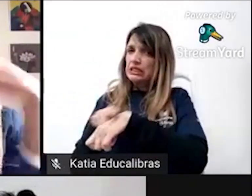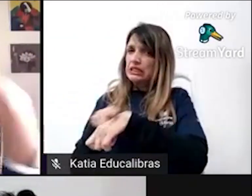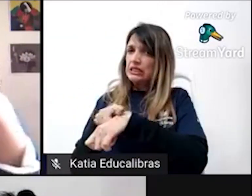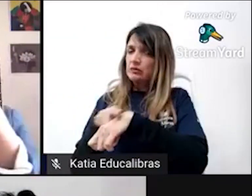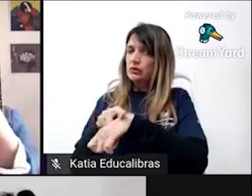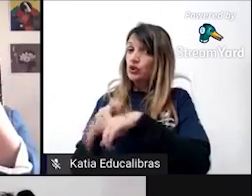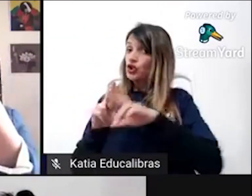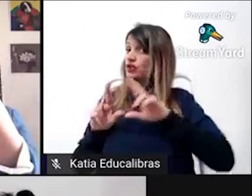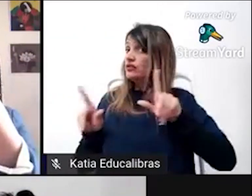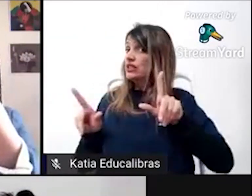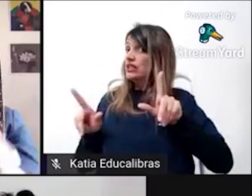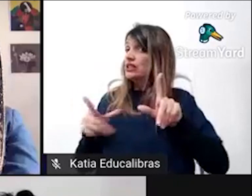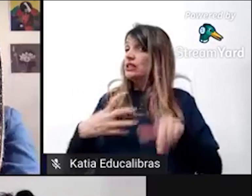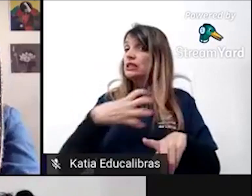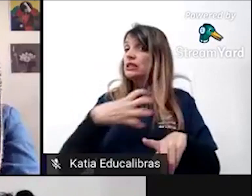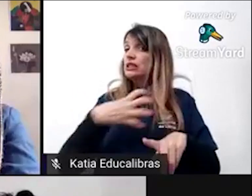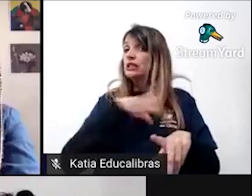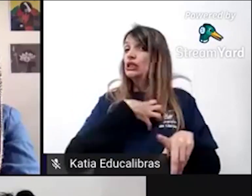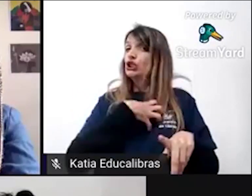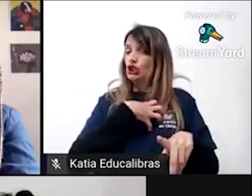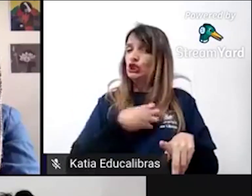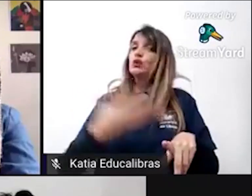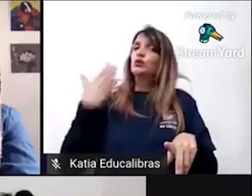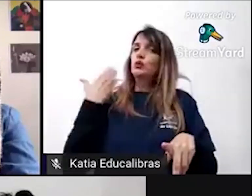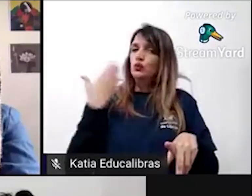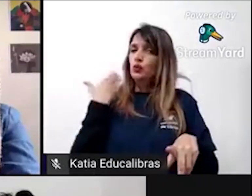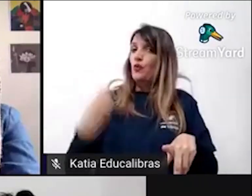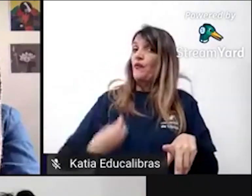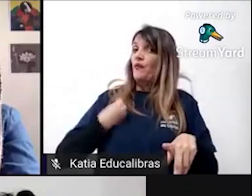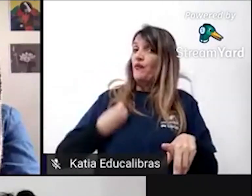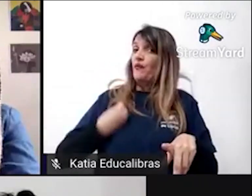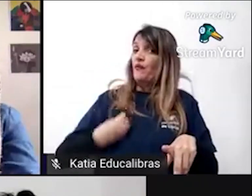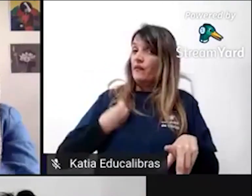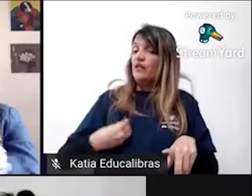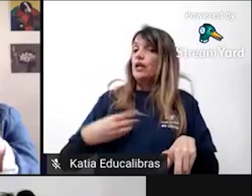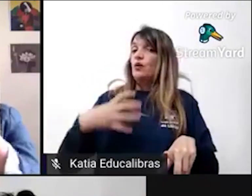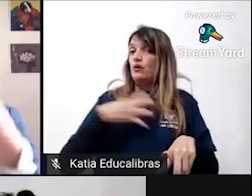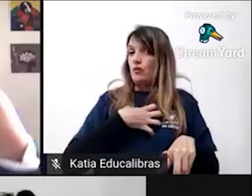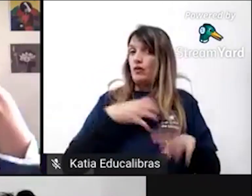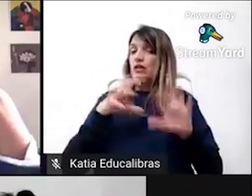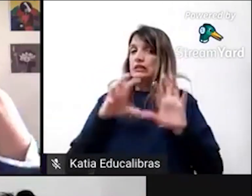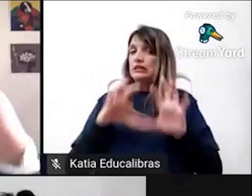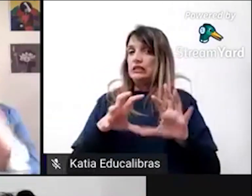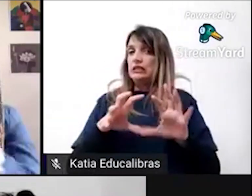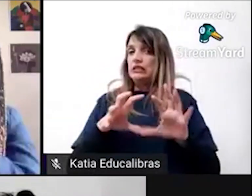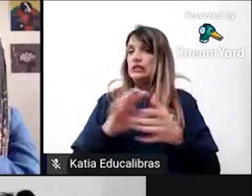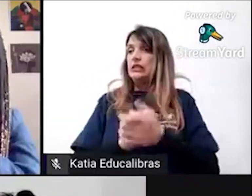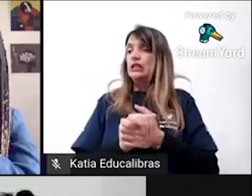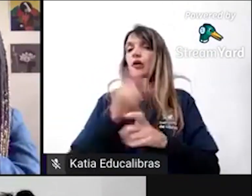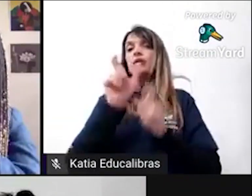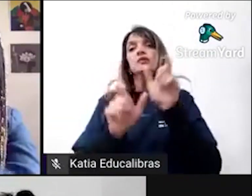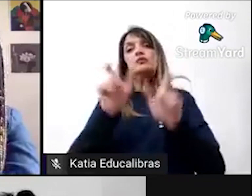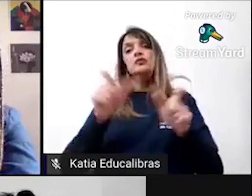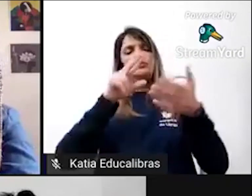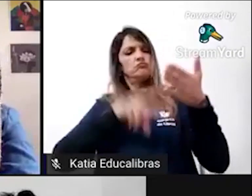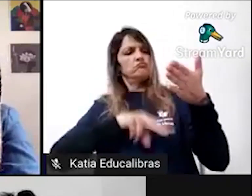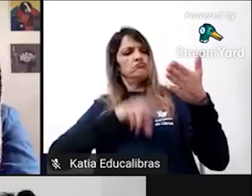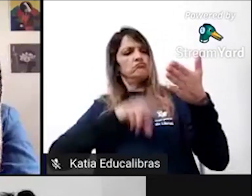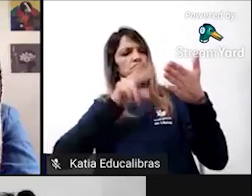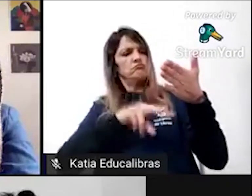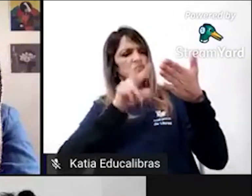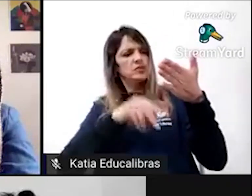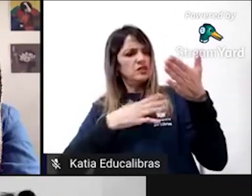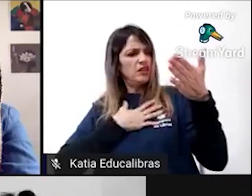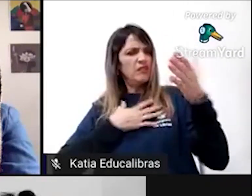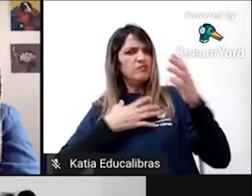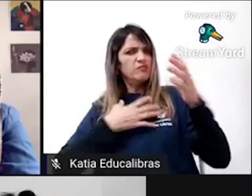você sentiu isso, quando você vivenciou isso, e faz com que as pessoas, elas, ao lerem isso, se percebam